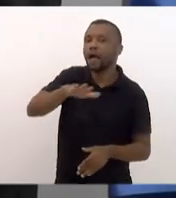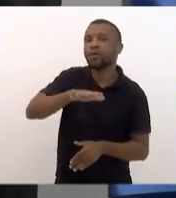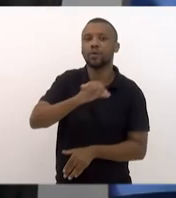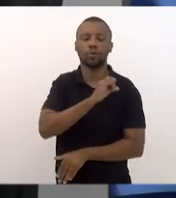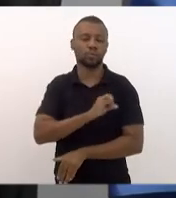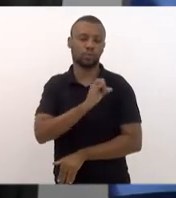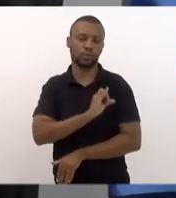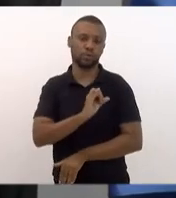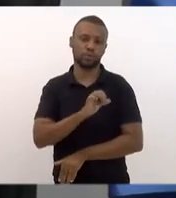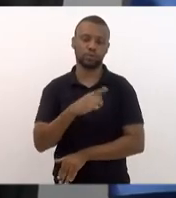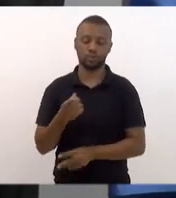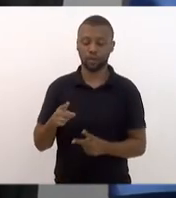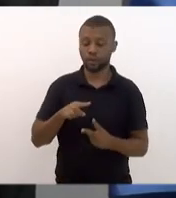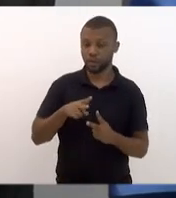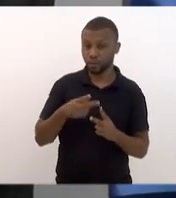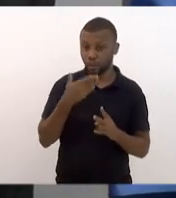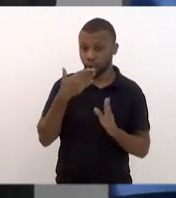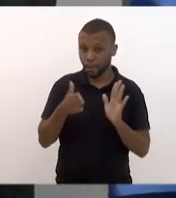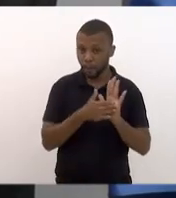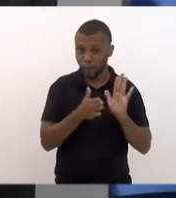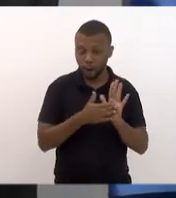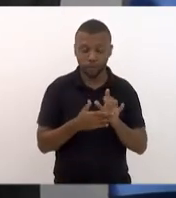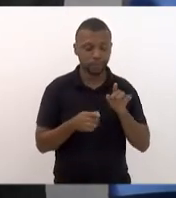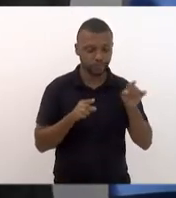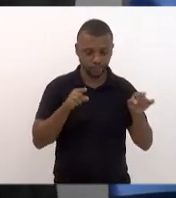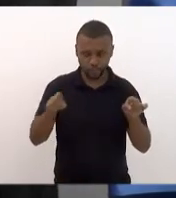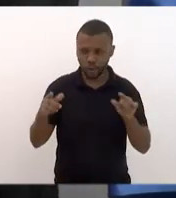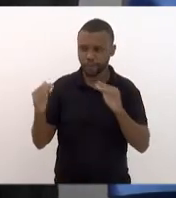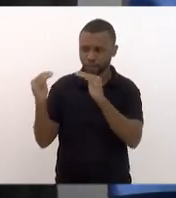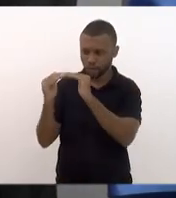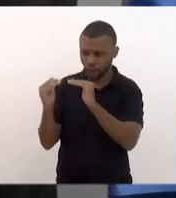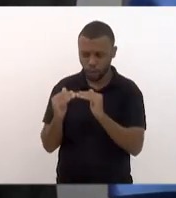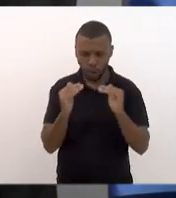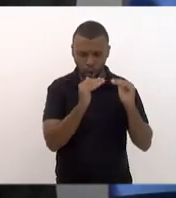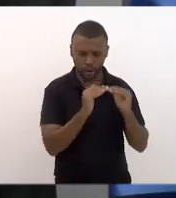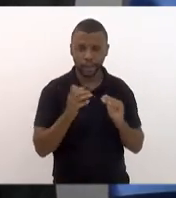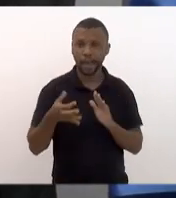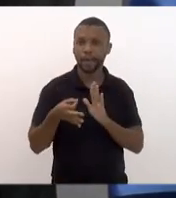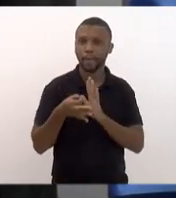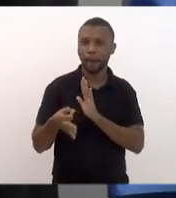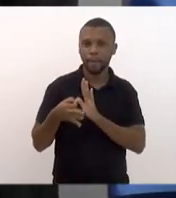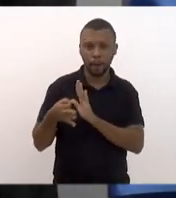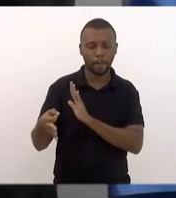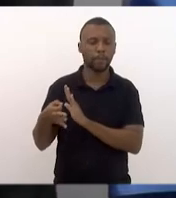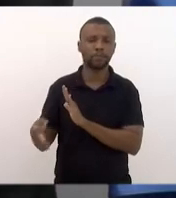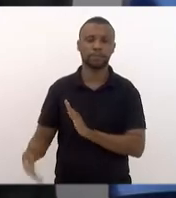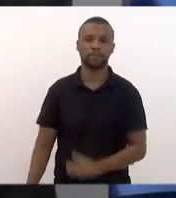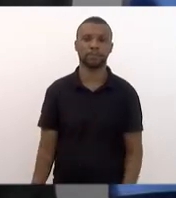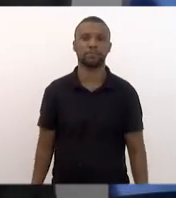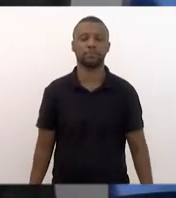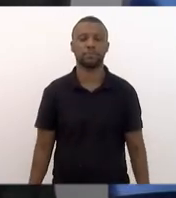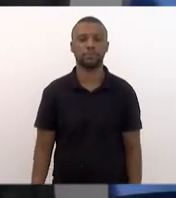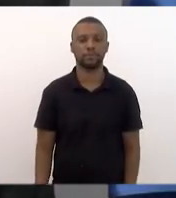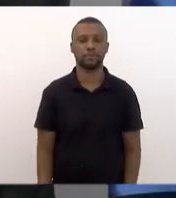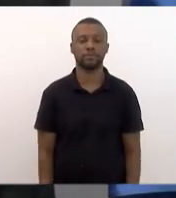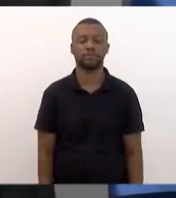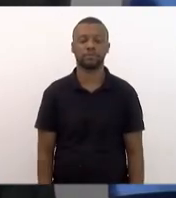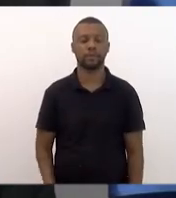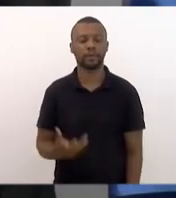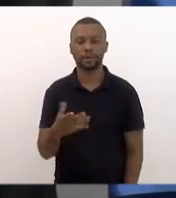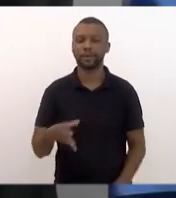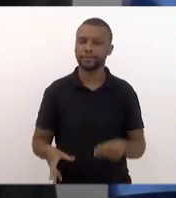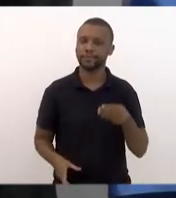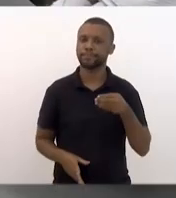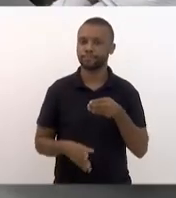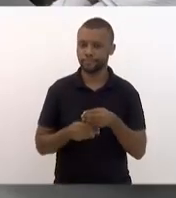deixar esses dois encaminhamentos, não sei se o Leomar e o Luiz Paulo concordam, ou querem acrescentar e aperfeiçoar. Eu só quero acrescentar no primeiro